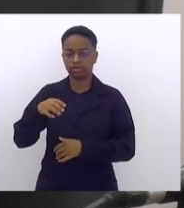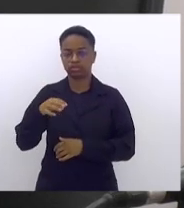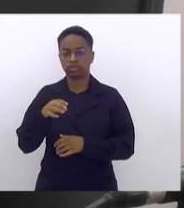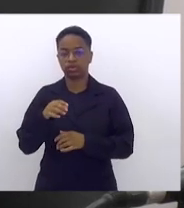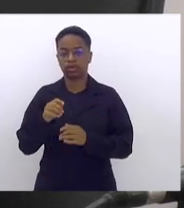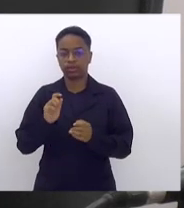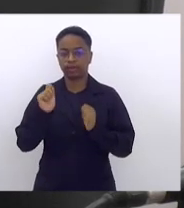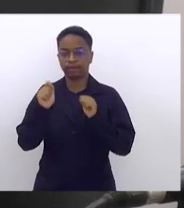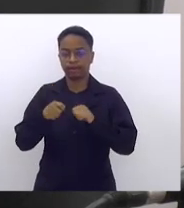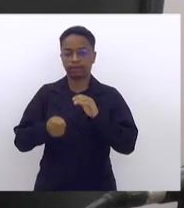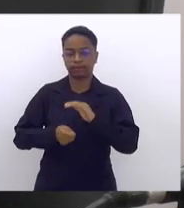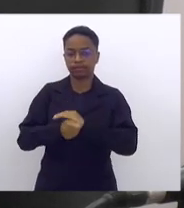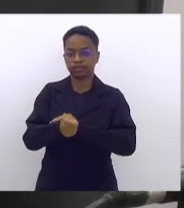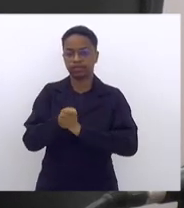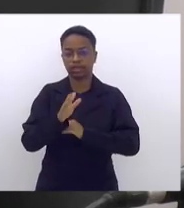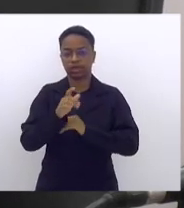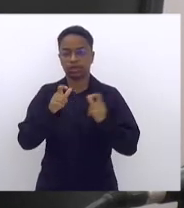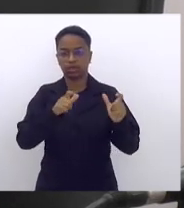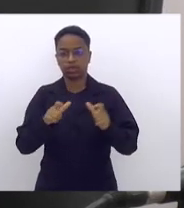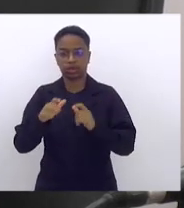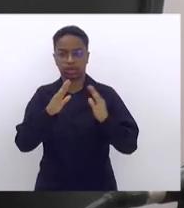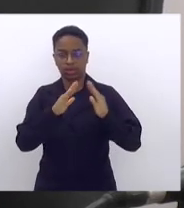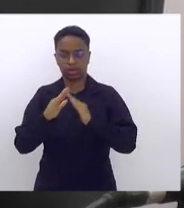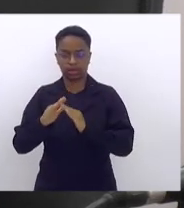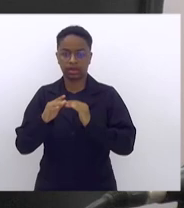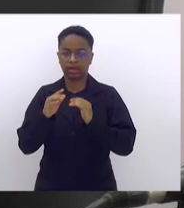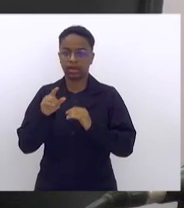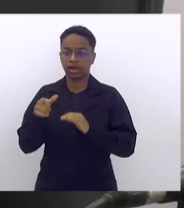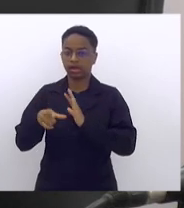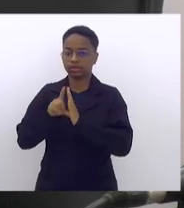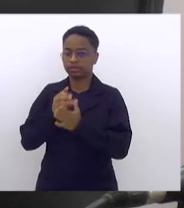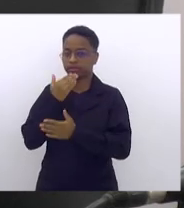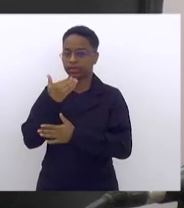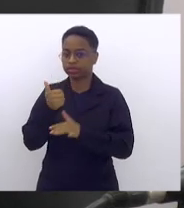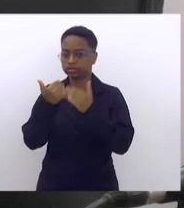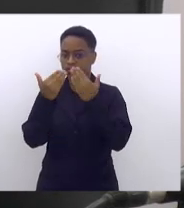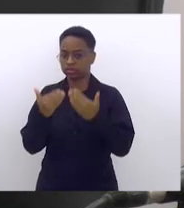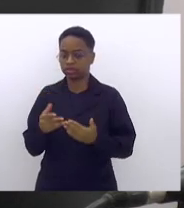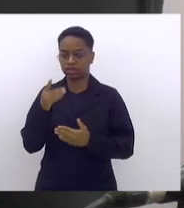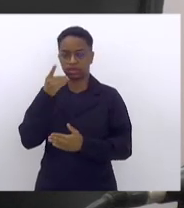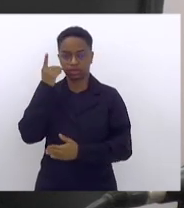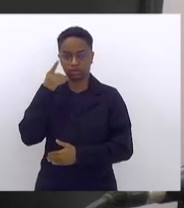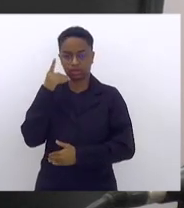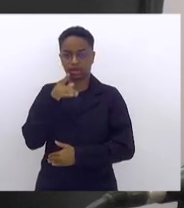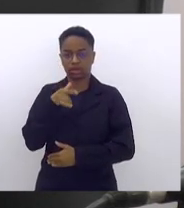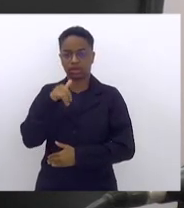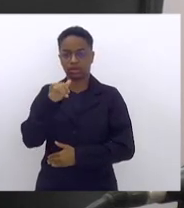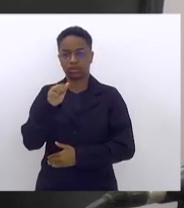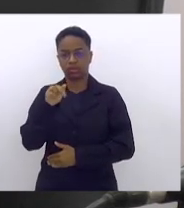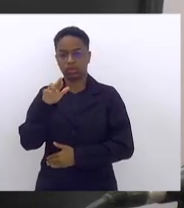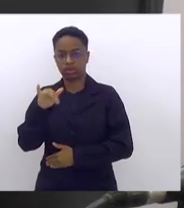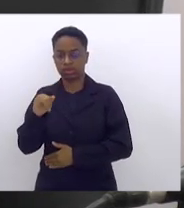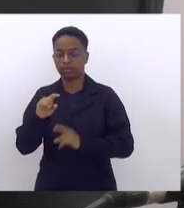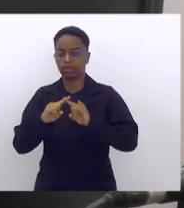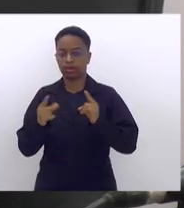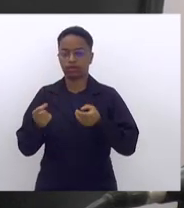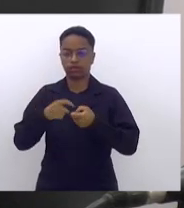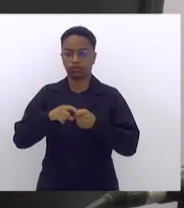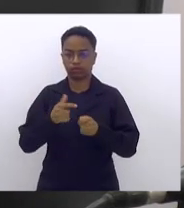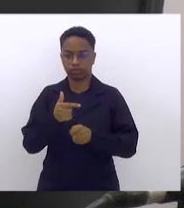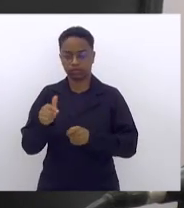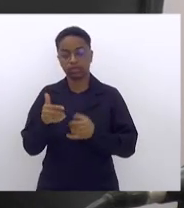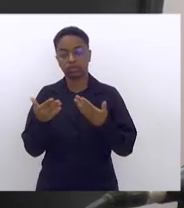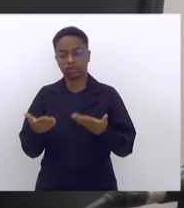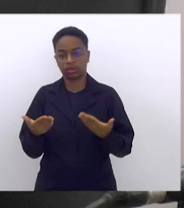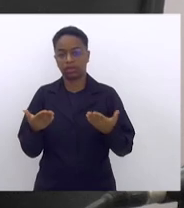habitacionais na forma em que menciona. Havia um pedido de vista pelo deputado Yuri na primeira reunião ordinária, sem retorno. O